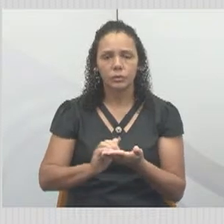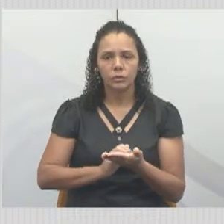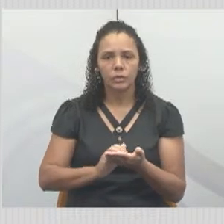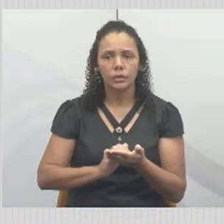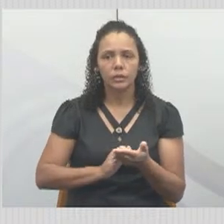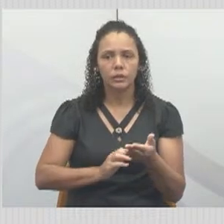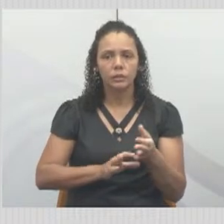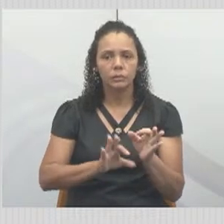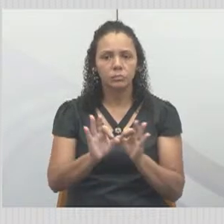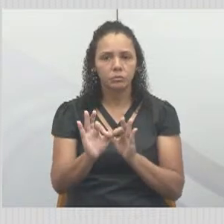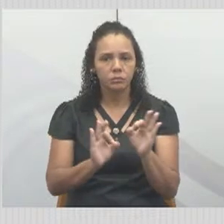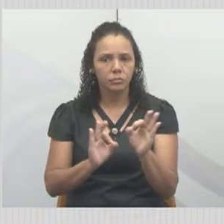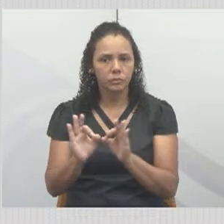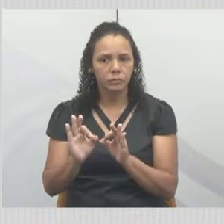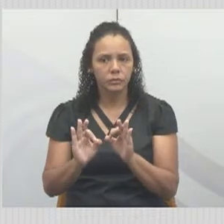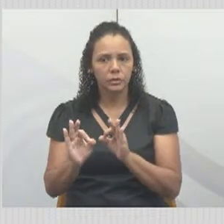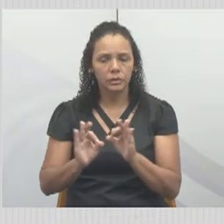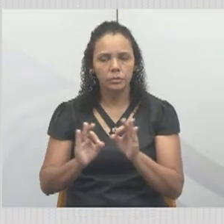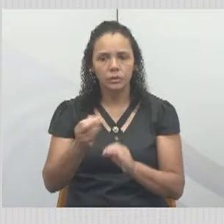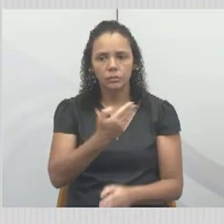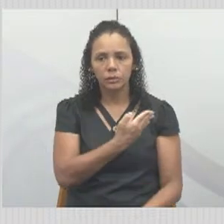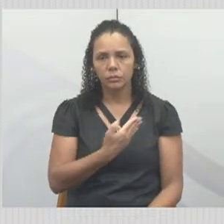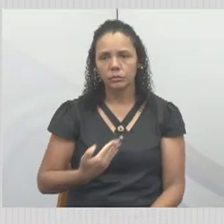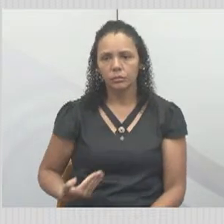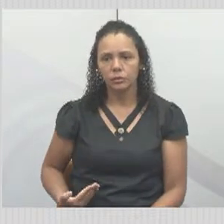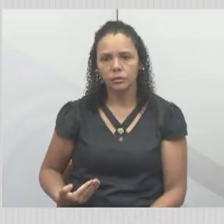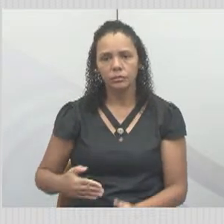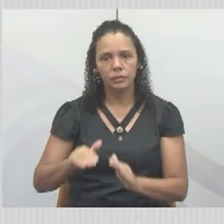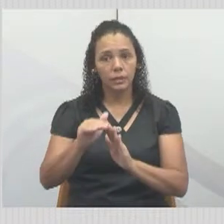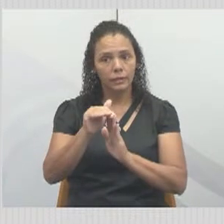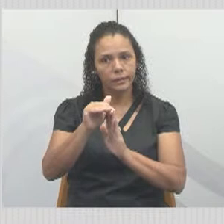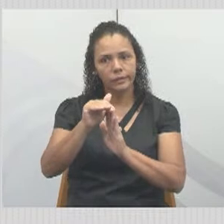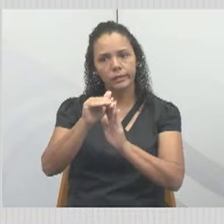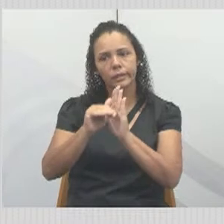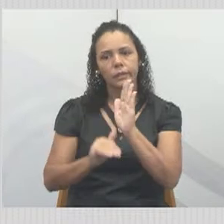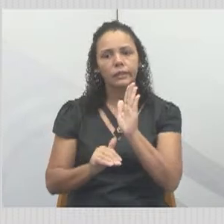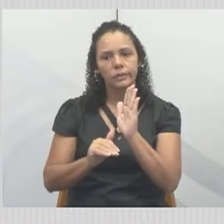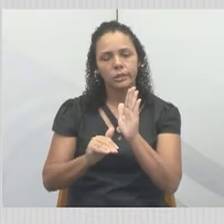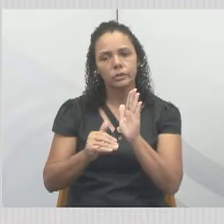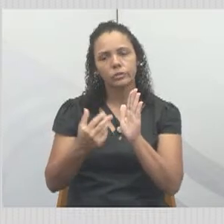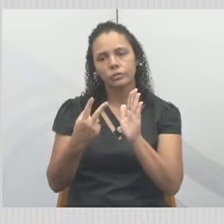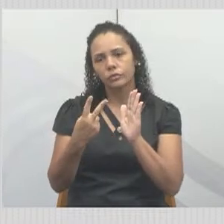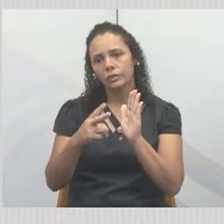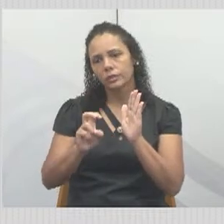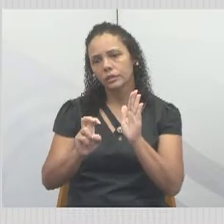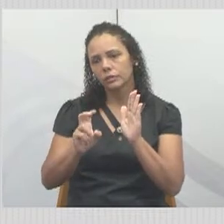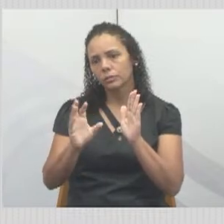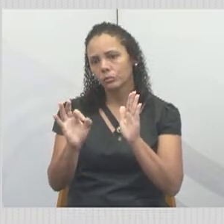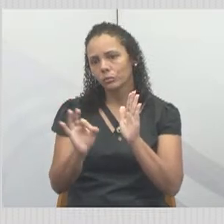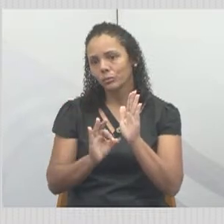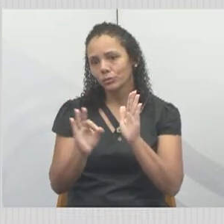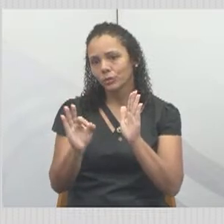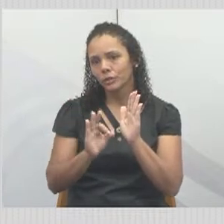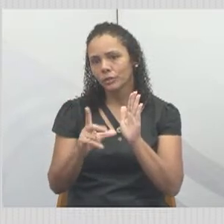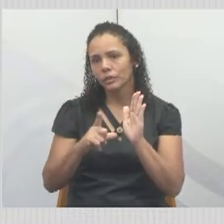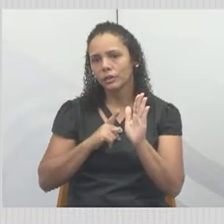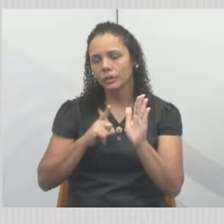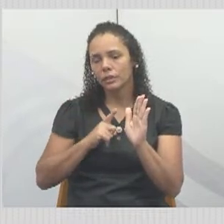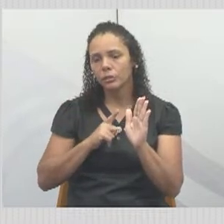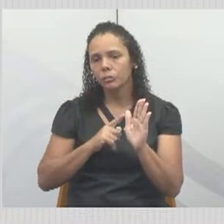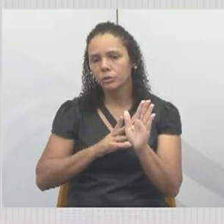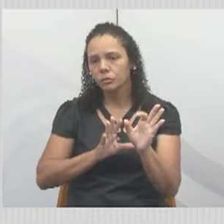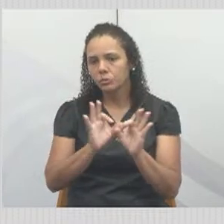Secretaria de Governo e Planejamento, a gente caiu um pouquinho de 22 para 16 milhões, e aqui a gente tem alguns